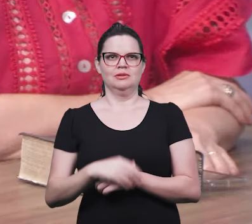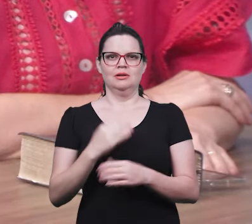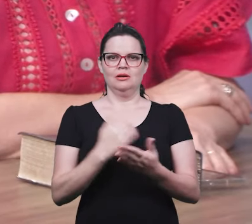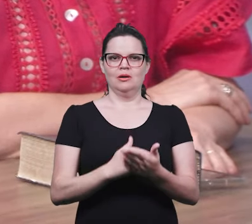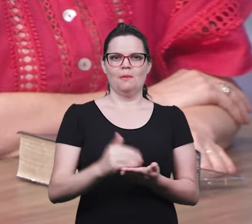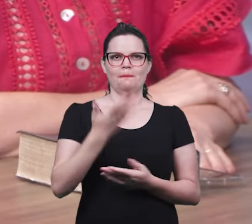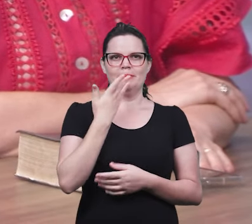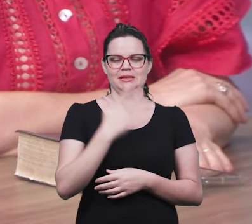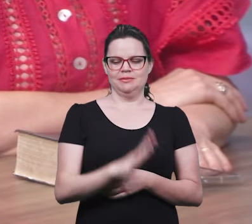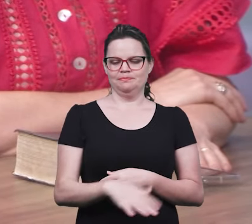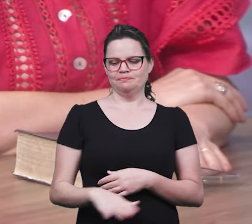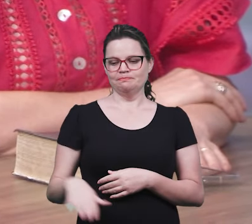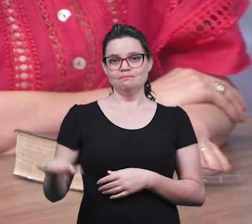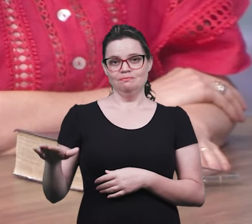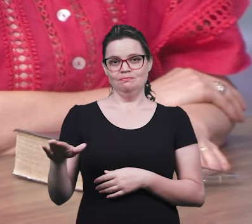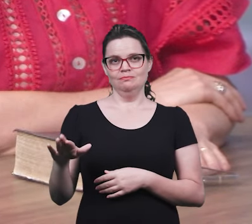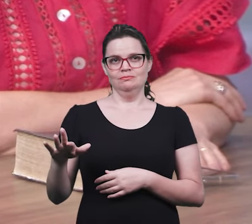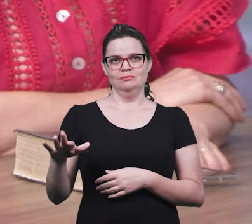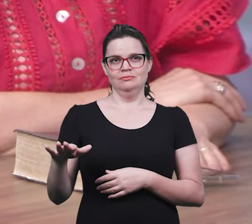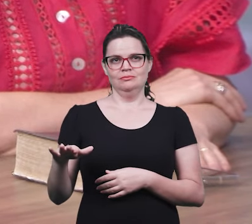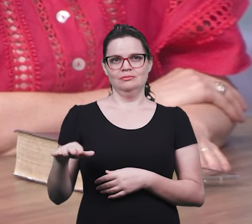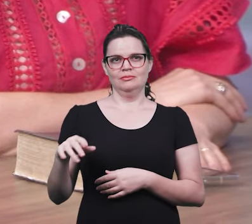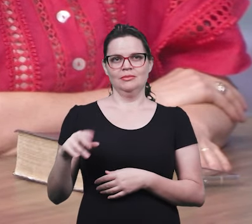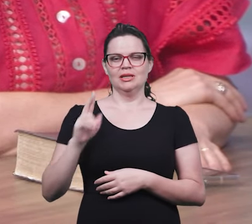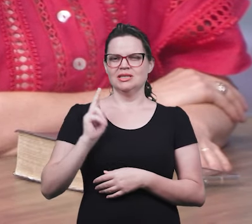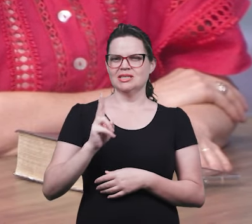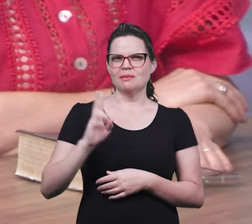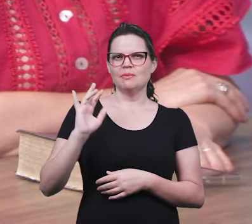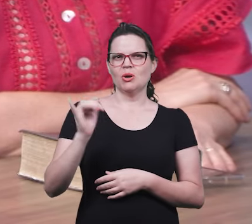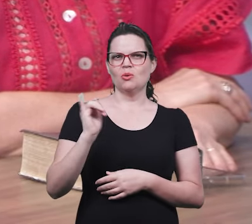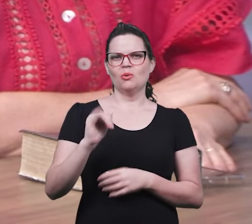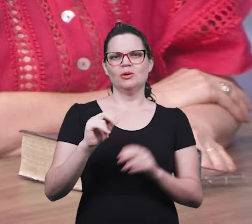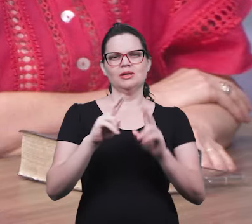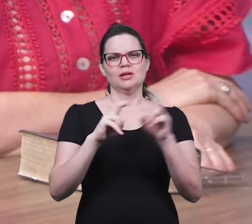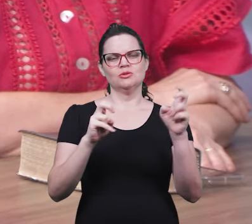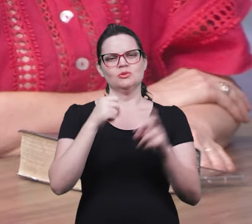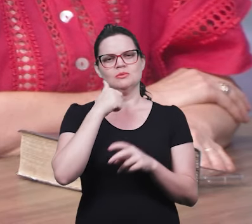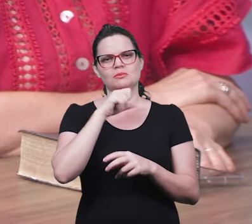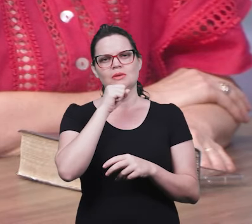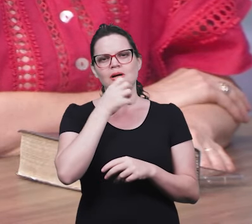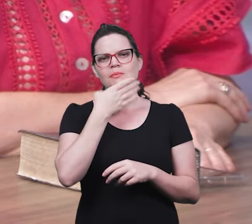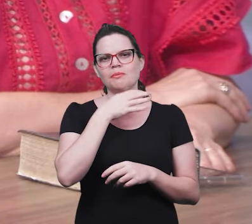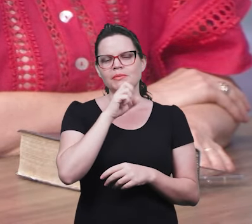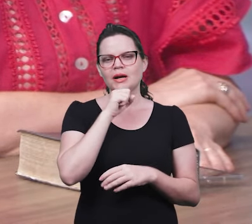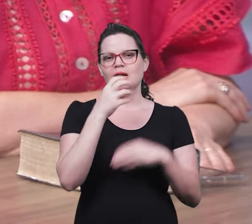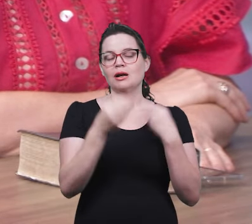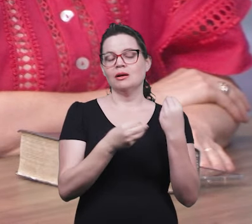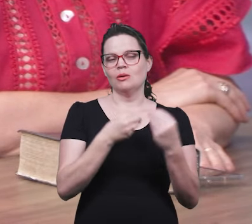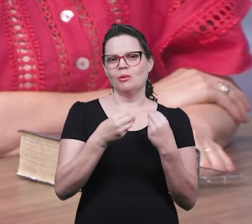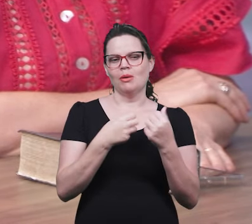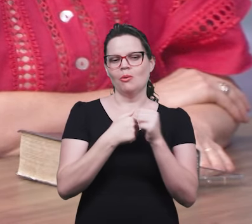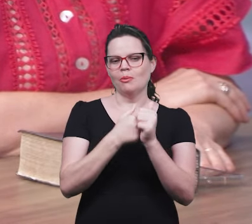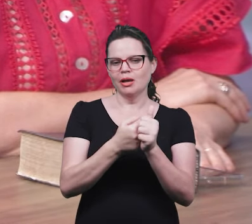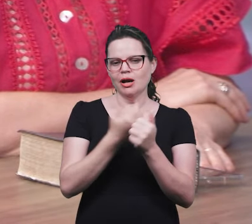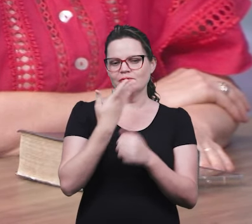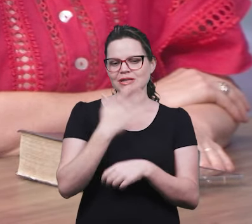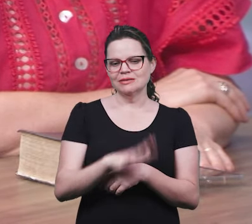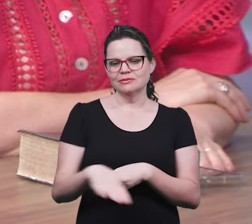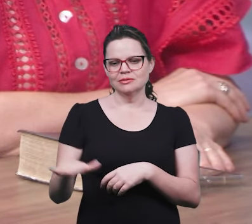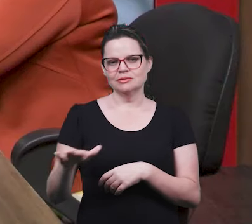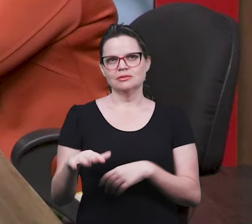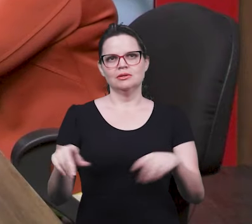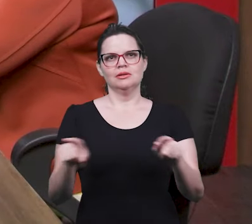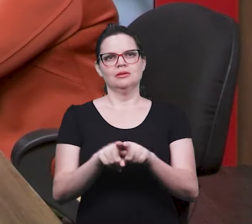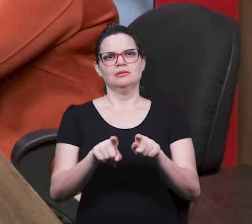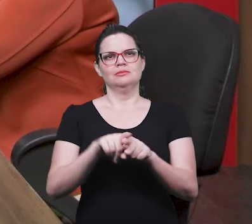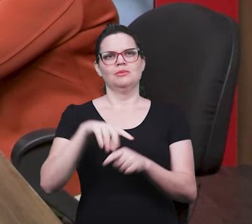na infância e ela fala muito a respeito dos pais, do modo como acompanhavam e também